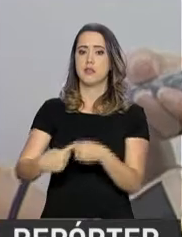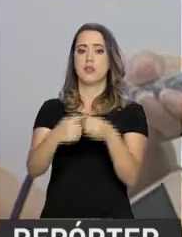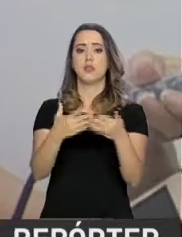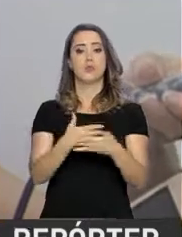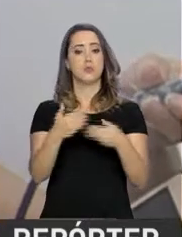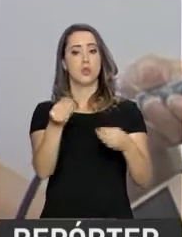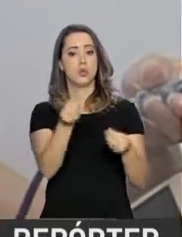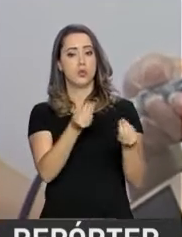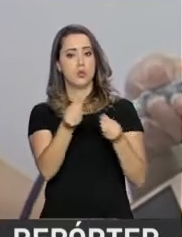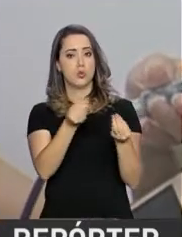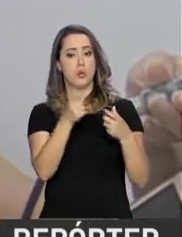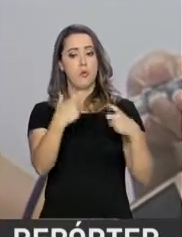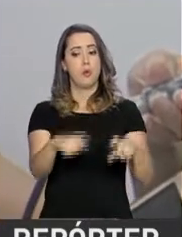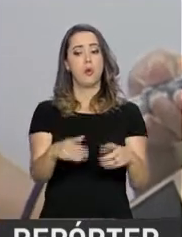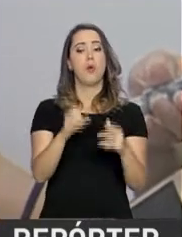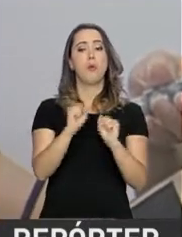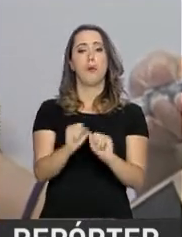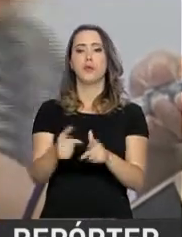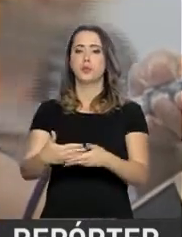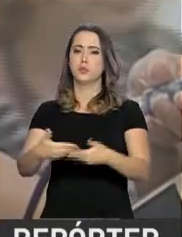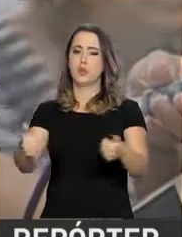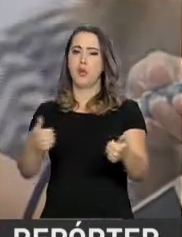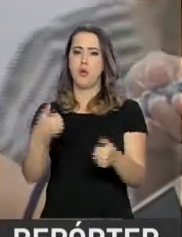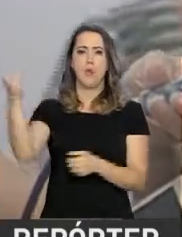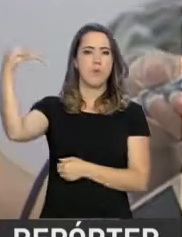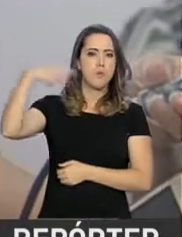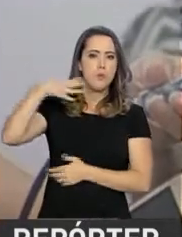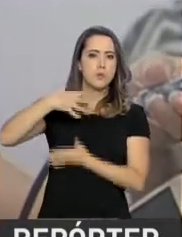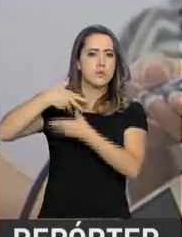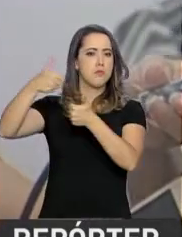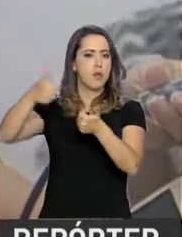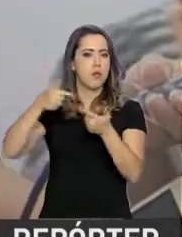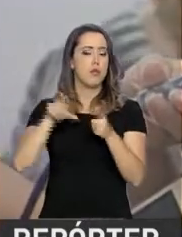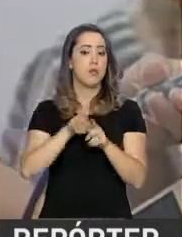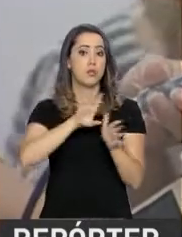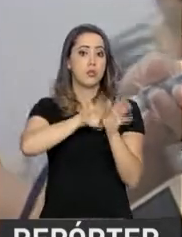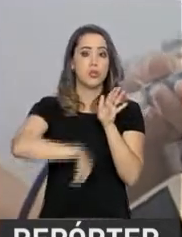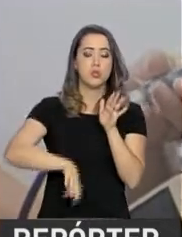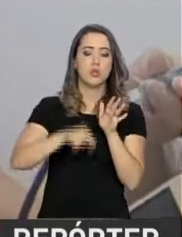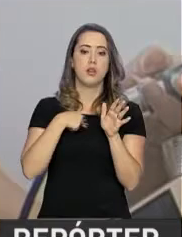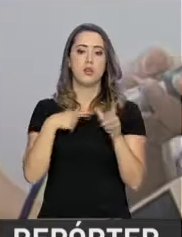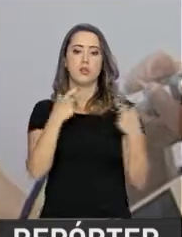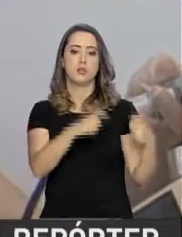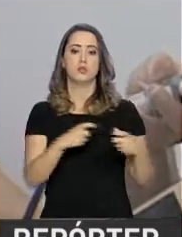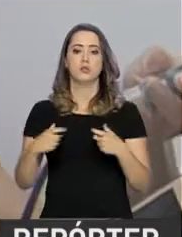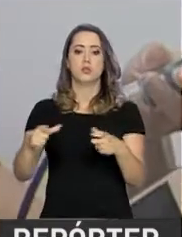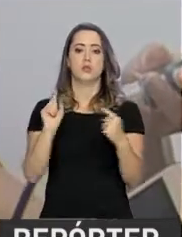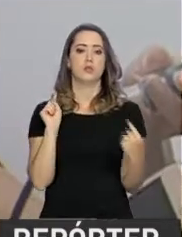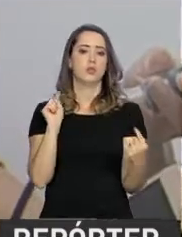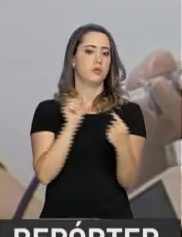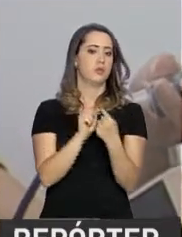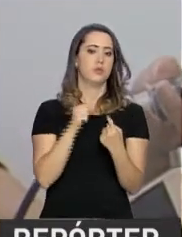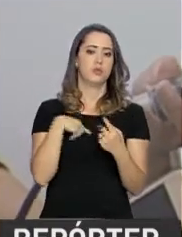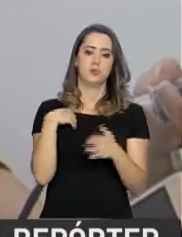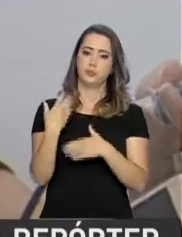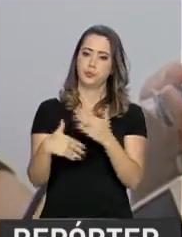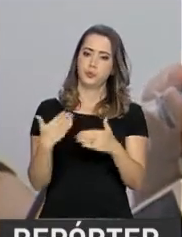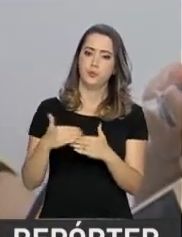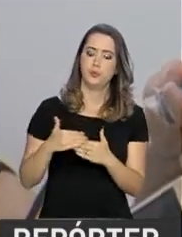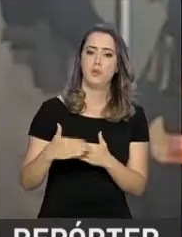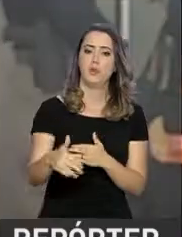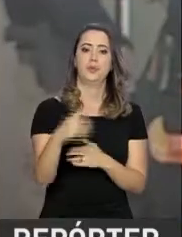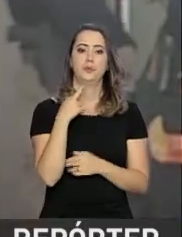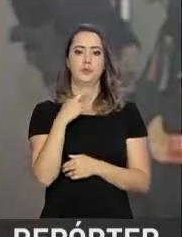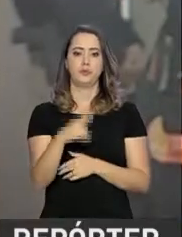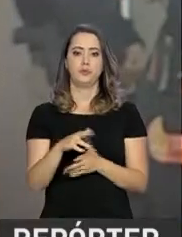das características de um local, melhoria da iluminação, retirada e eliminação dos pontos, que é o objetivo que tem sido alcançado com o